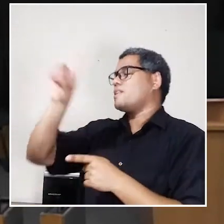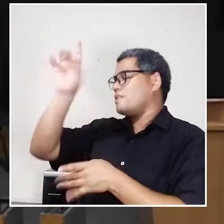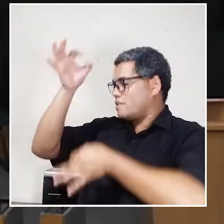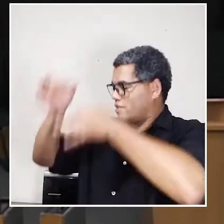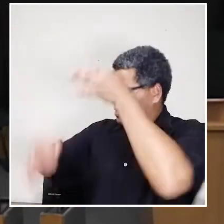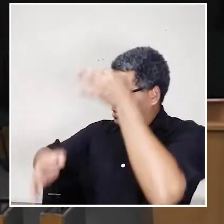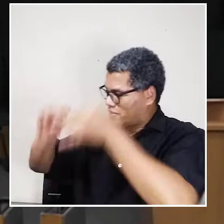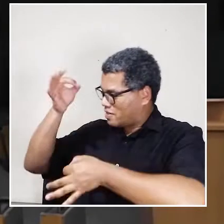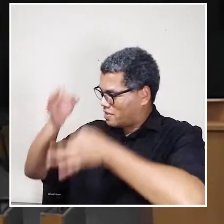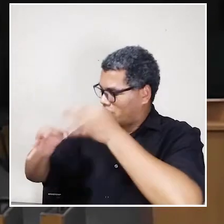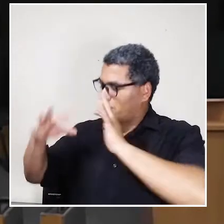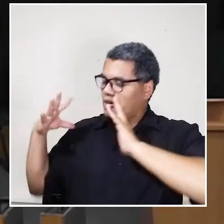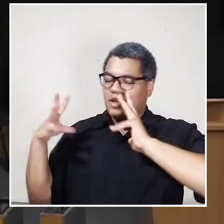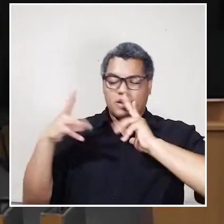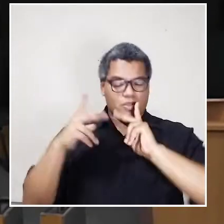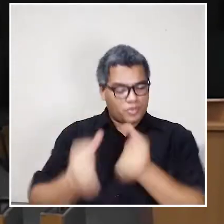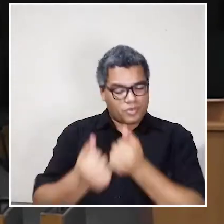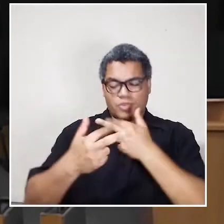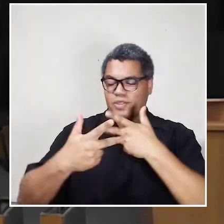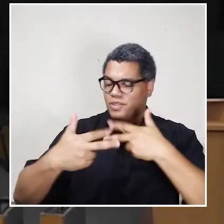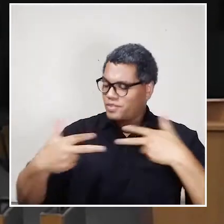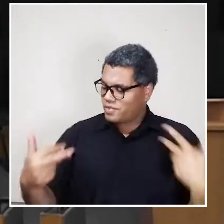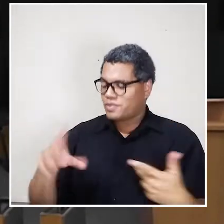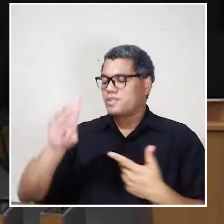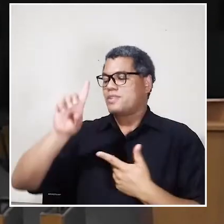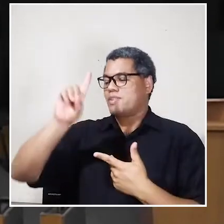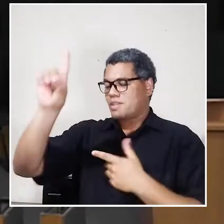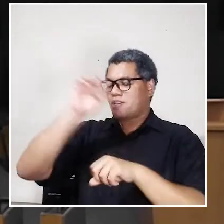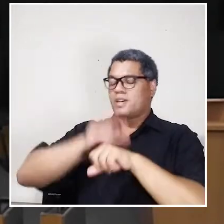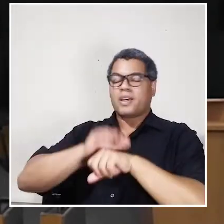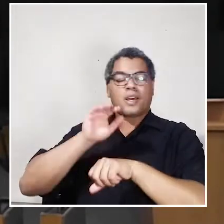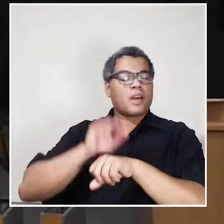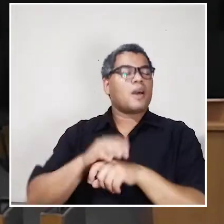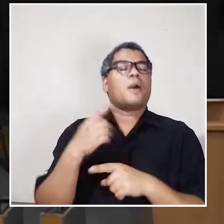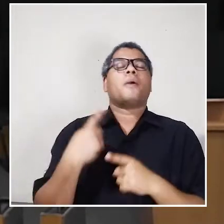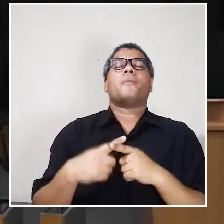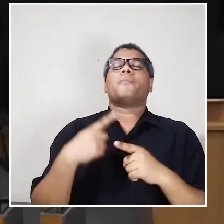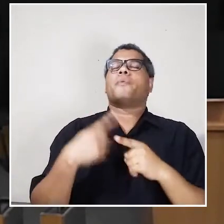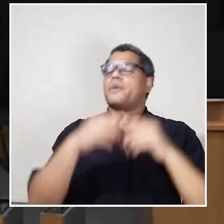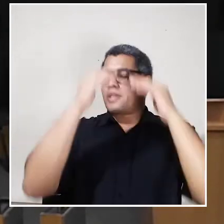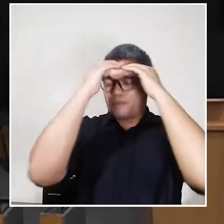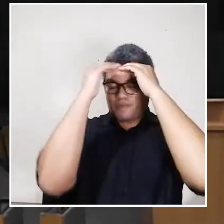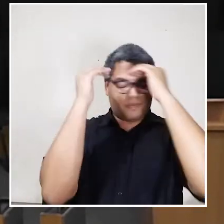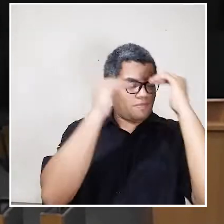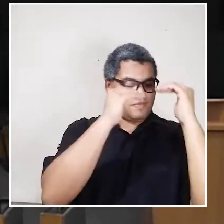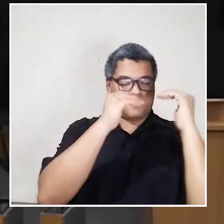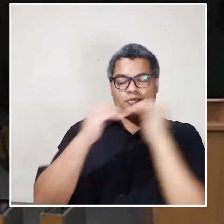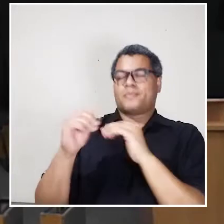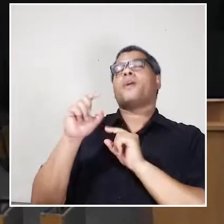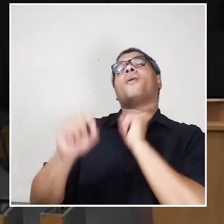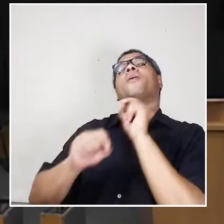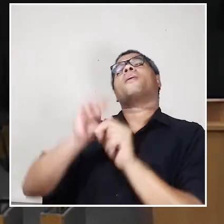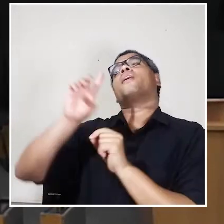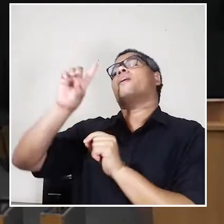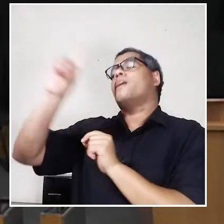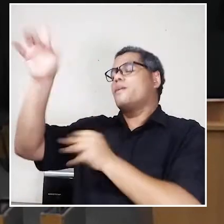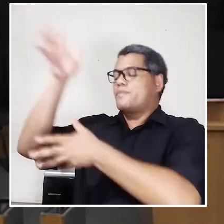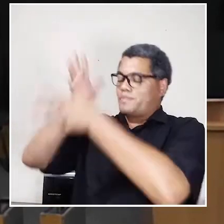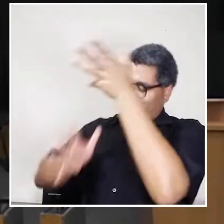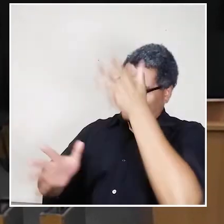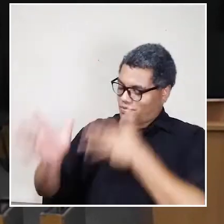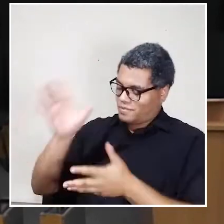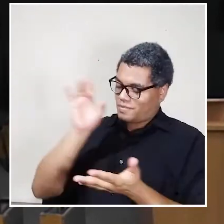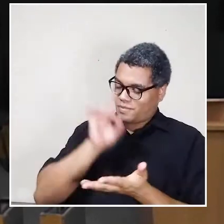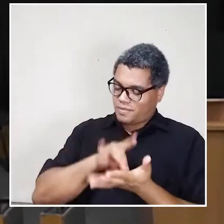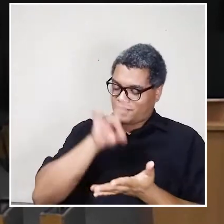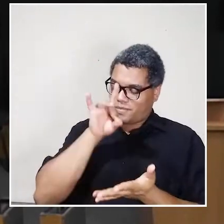é o Senhor nosso Deus em todas as suas obras que faz, pois não obedecemos à sua voz. Na verdade,